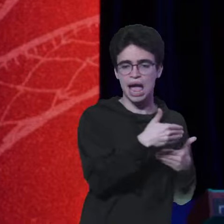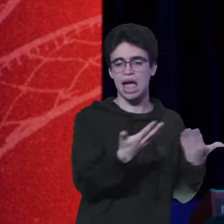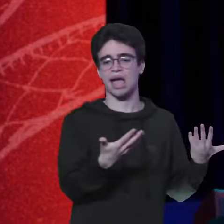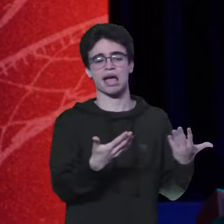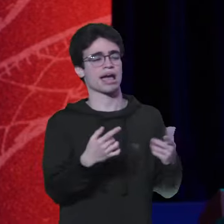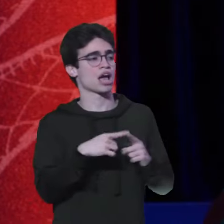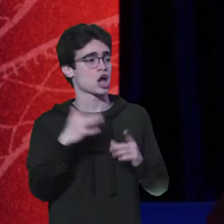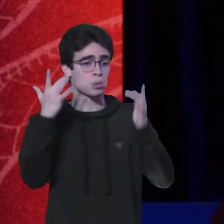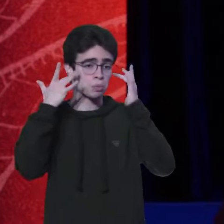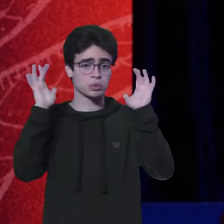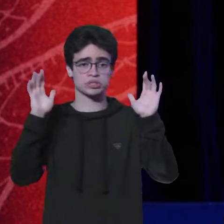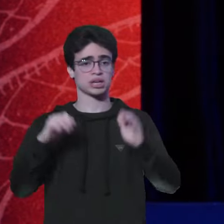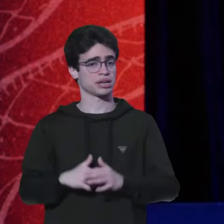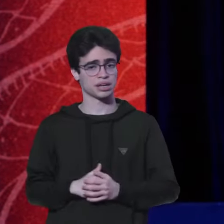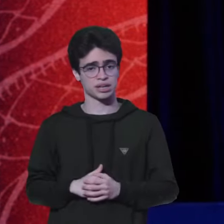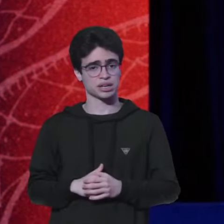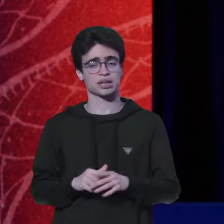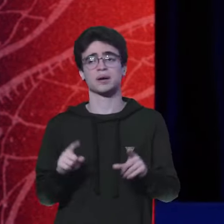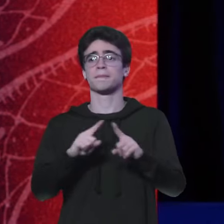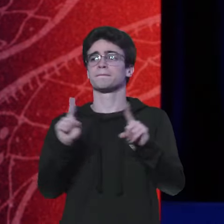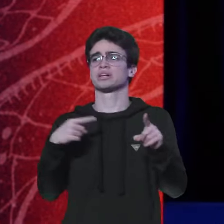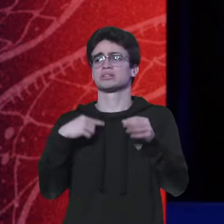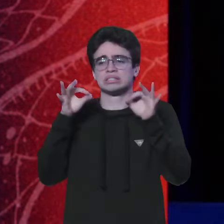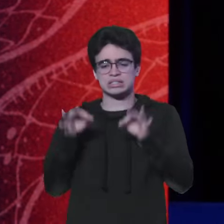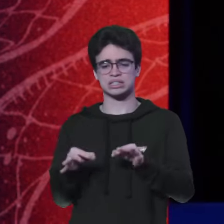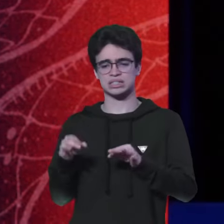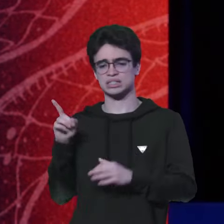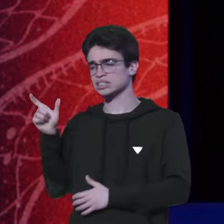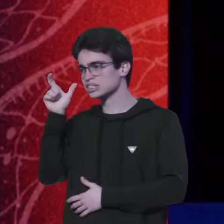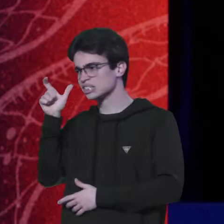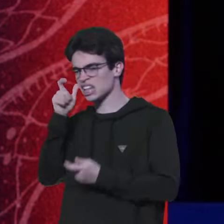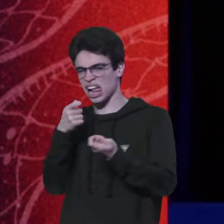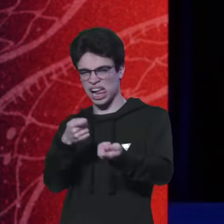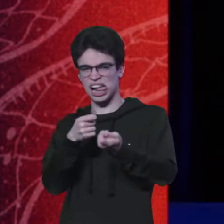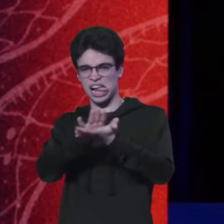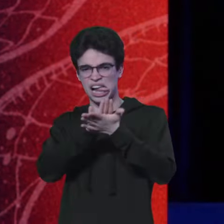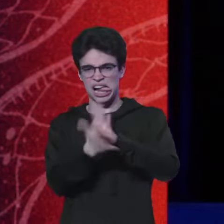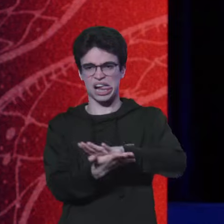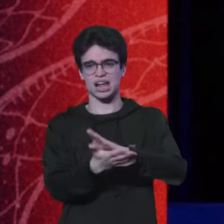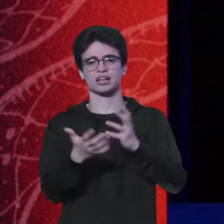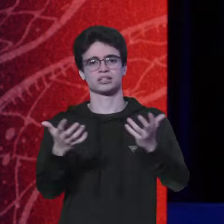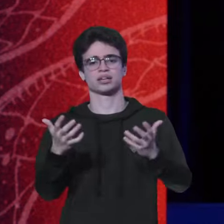sei. Mas uma coisa eu tenho certeza, Satanás quer te destruir.